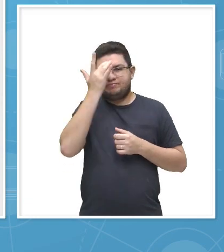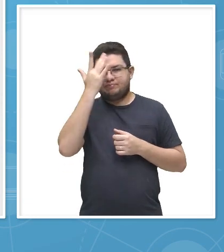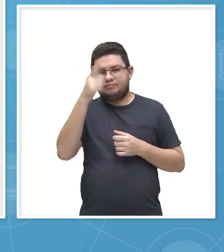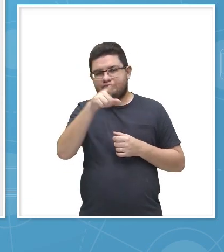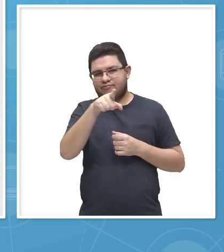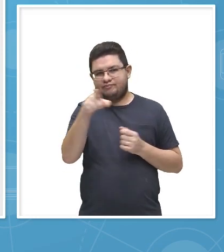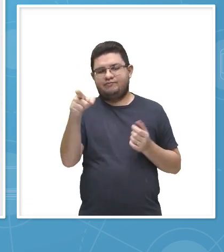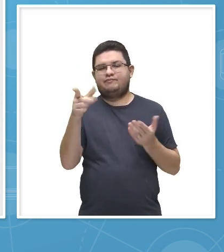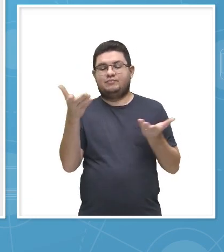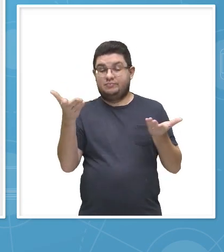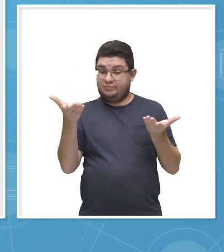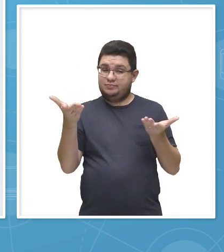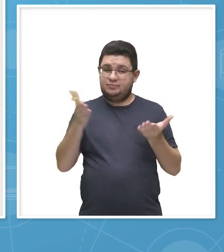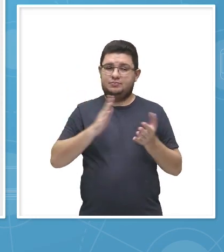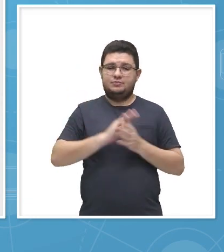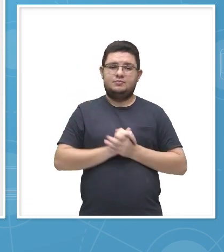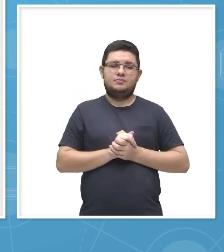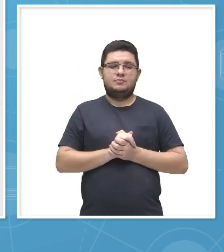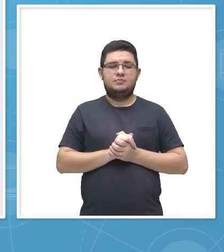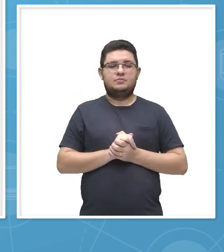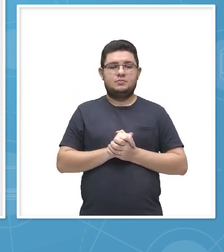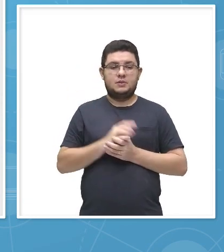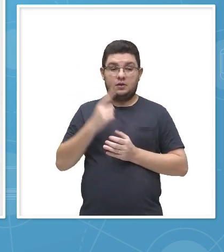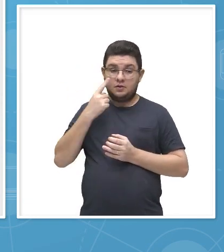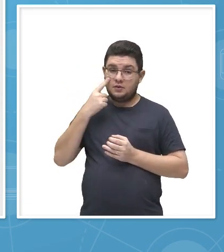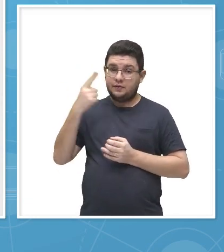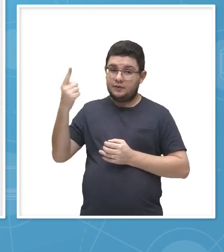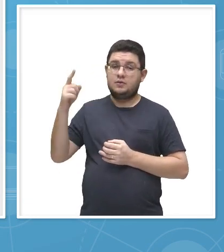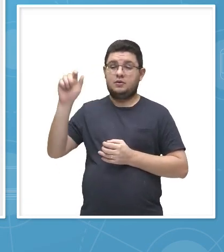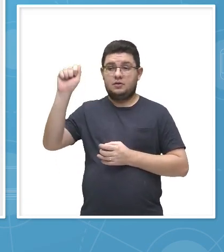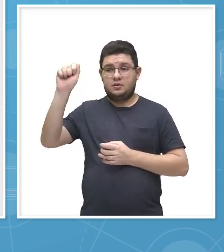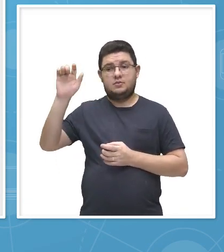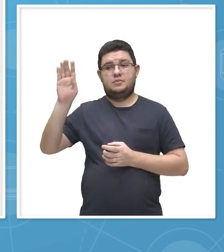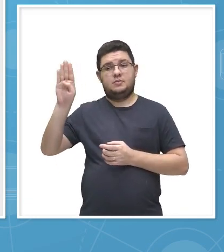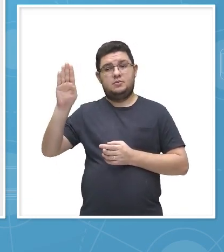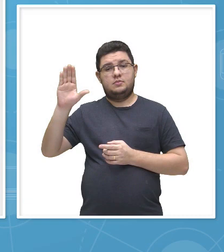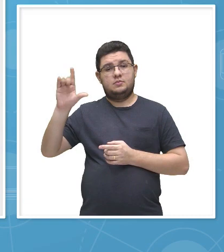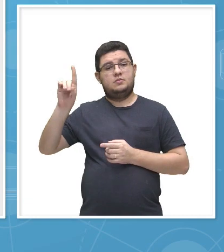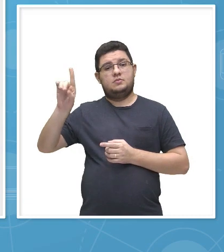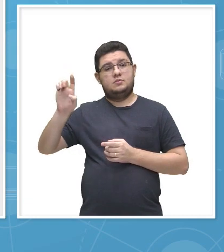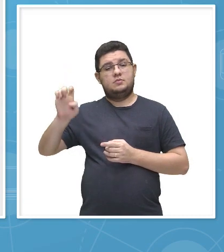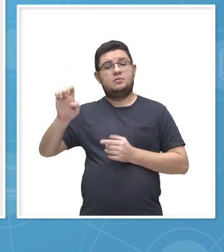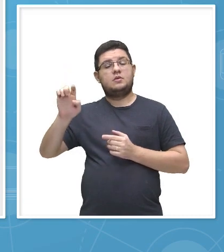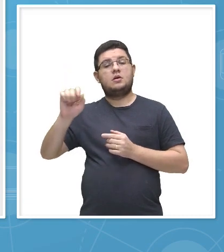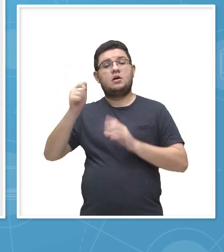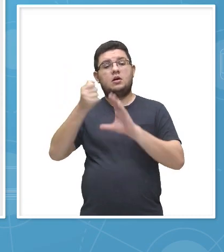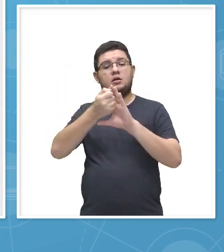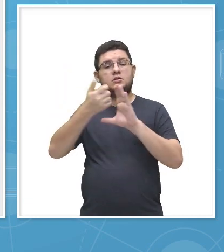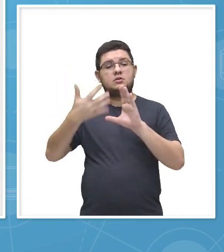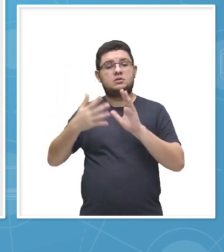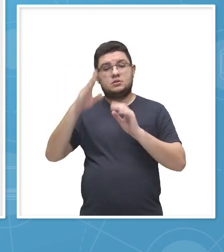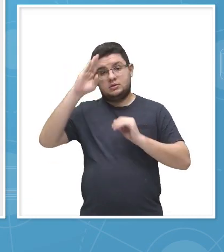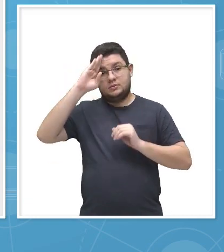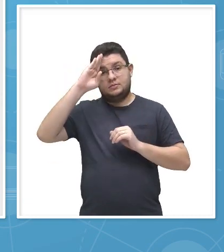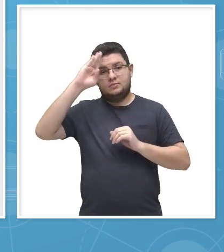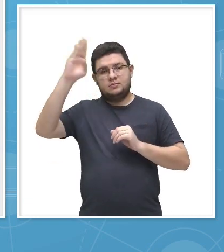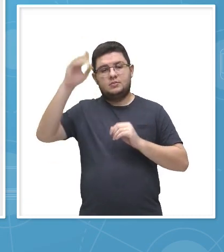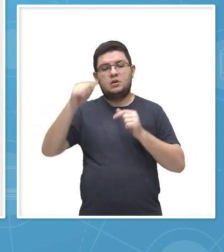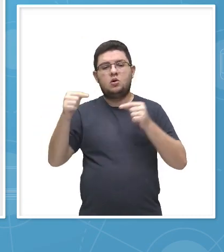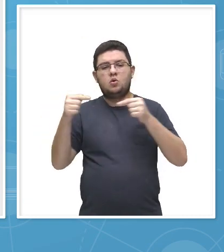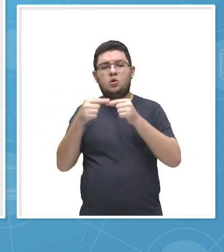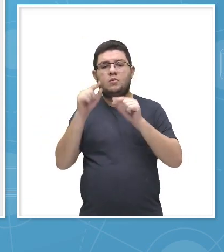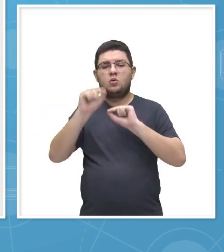letras e adicionar s s o s nos verbos ler olhos e adiciona China nos verbos ou a letra é adiciona